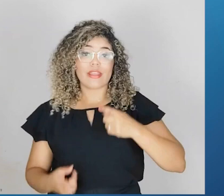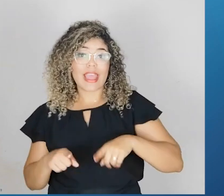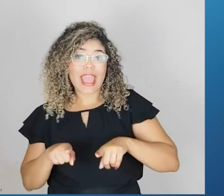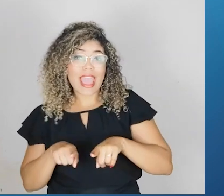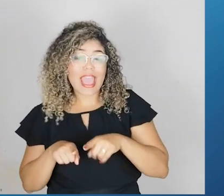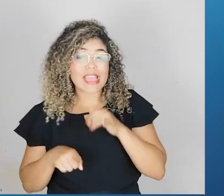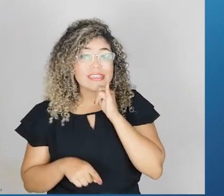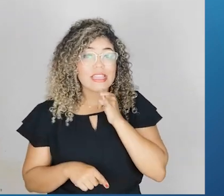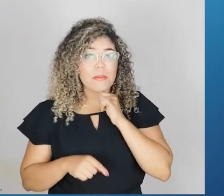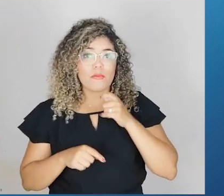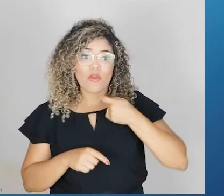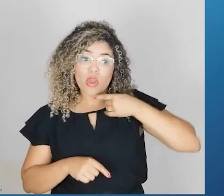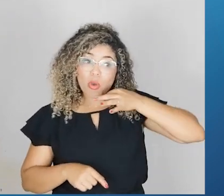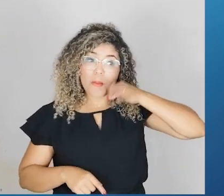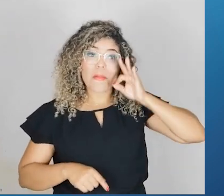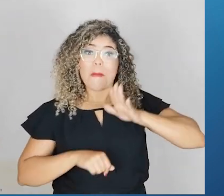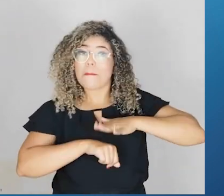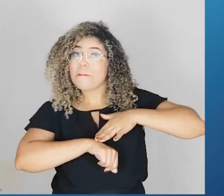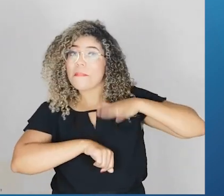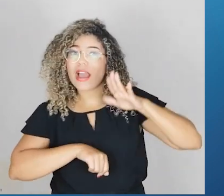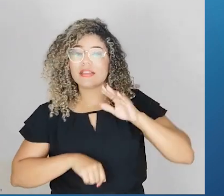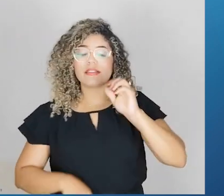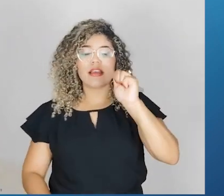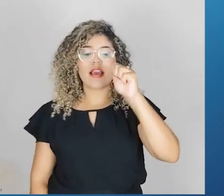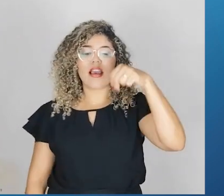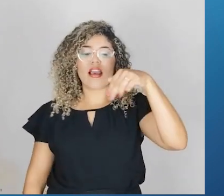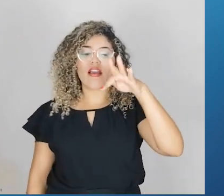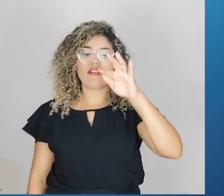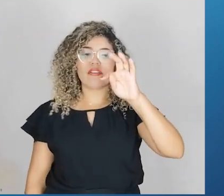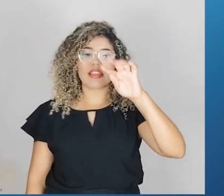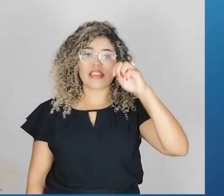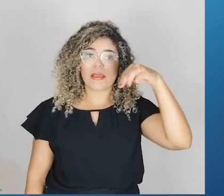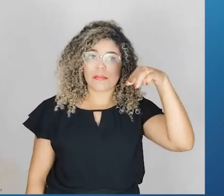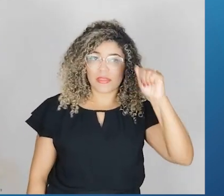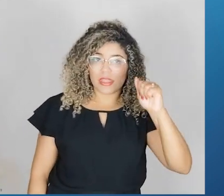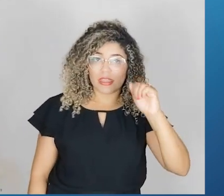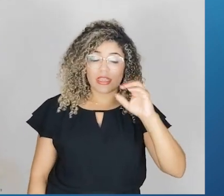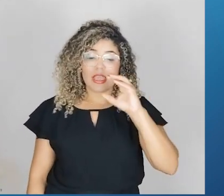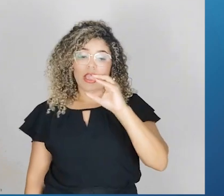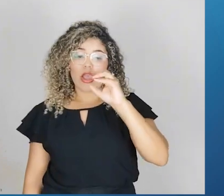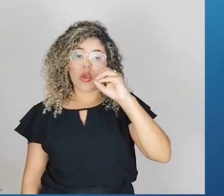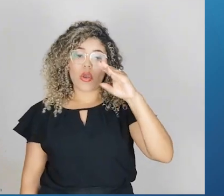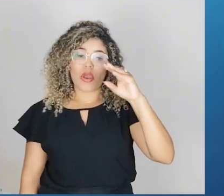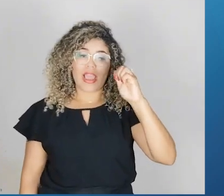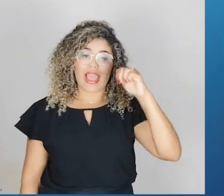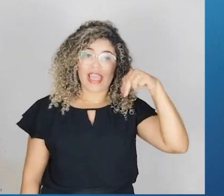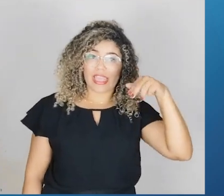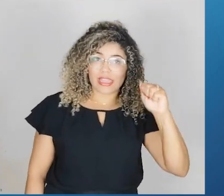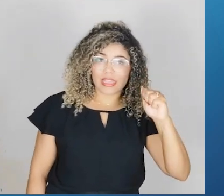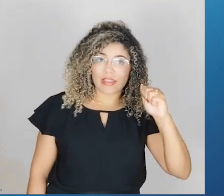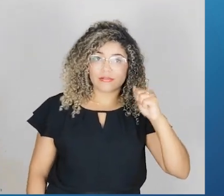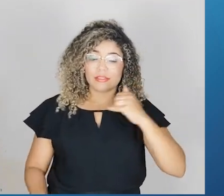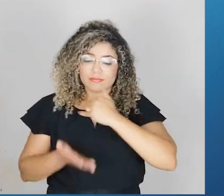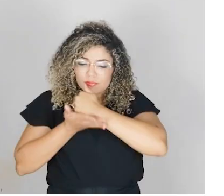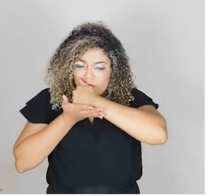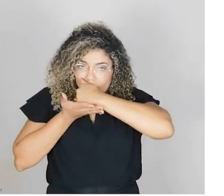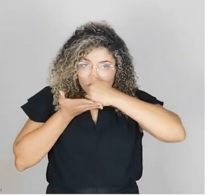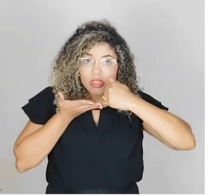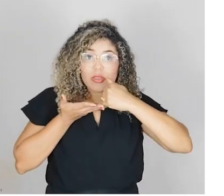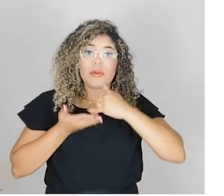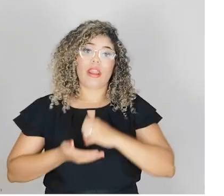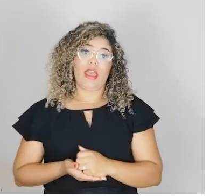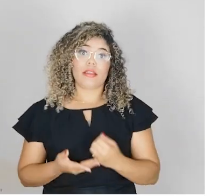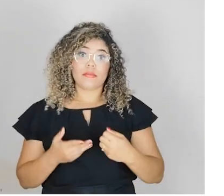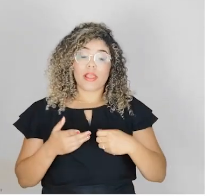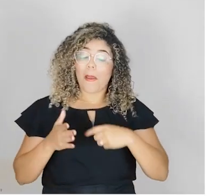não recomendadas, anfetamina, cocaína e o crack. Então, são exemplos de drogas ilícitas, proibidas,